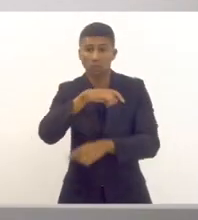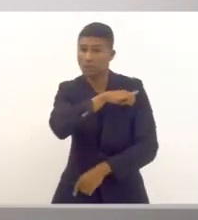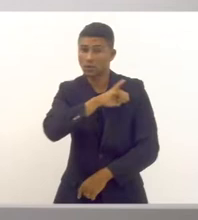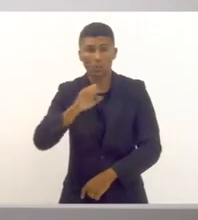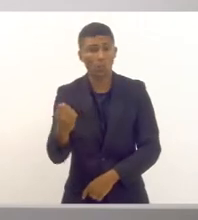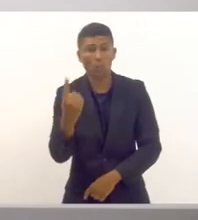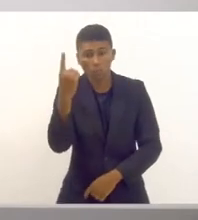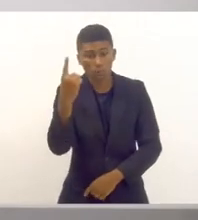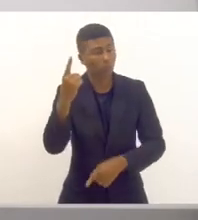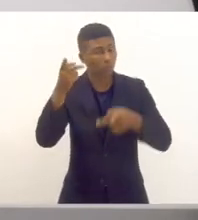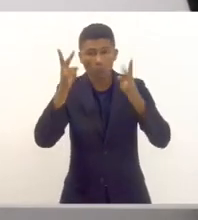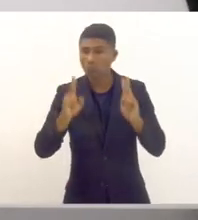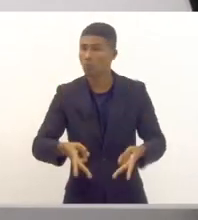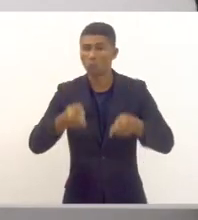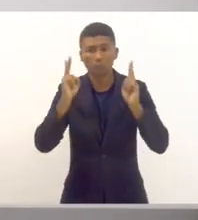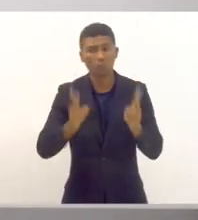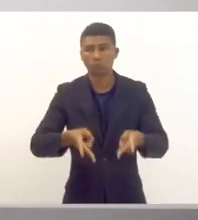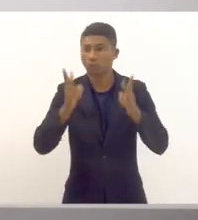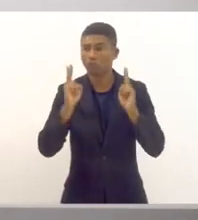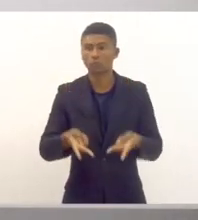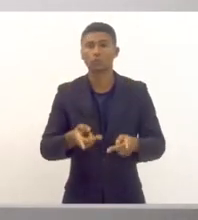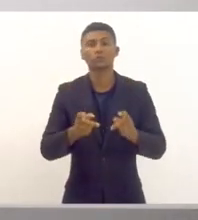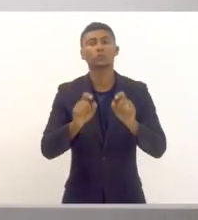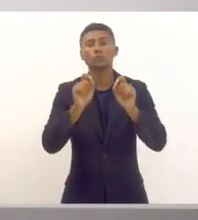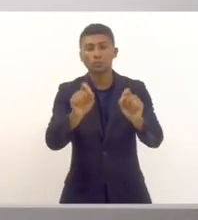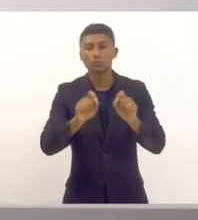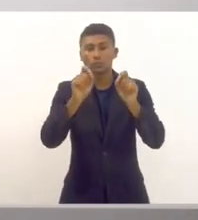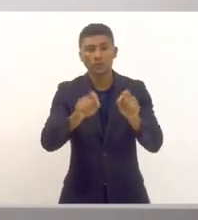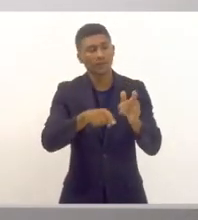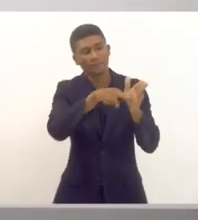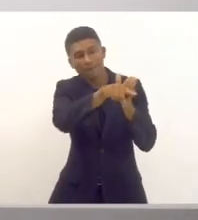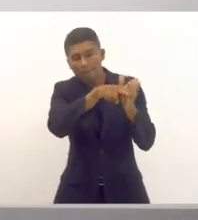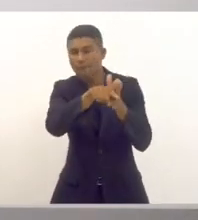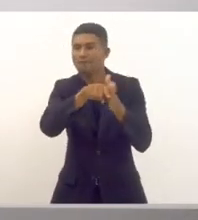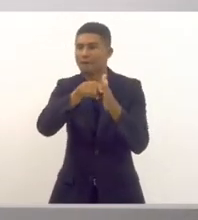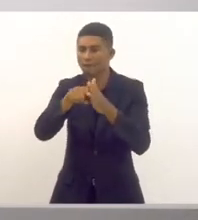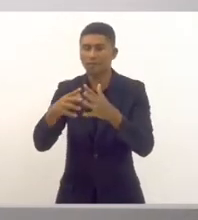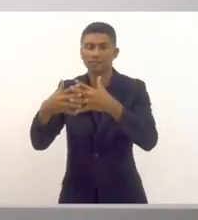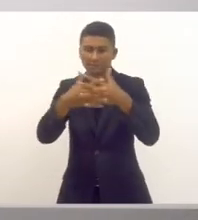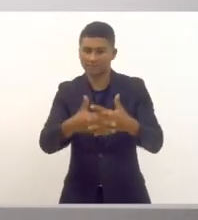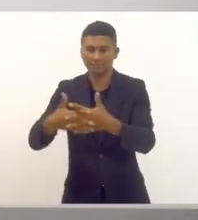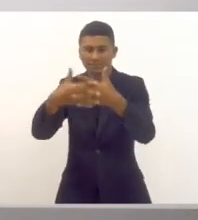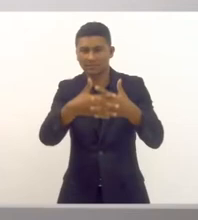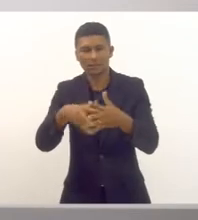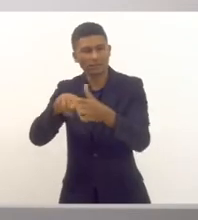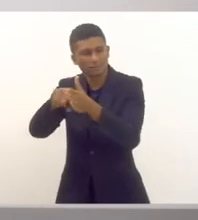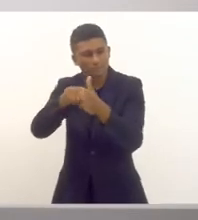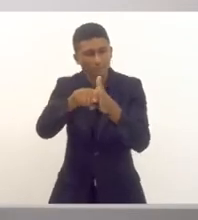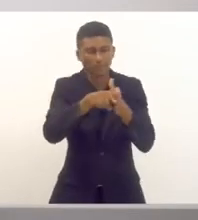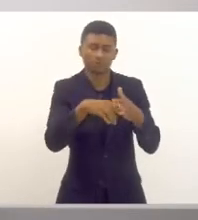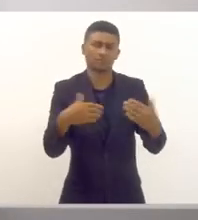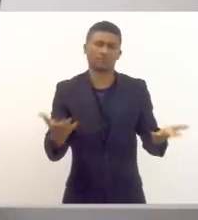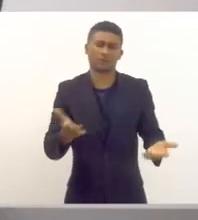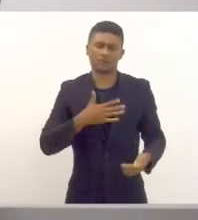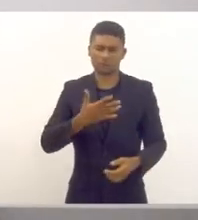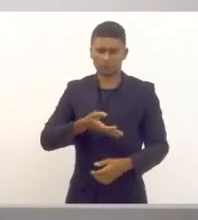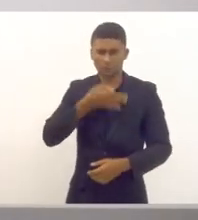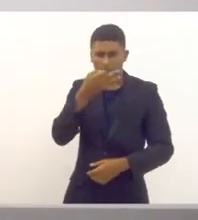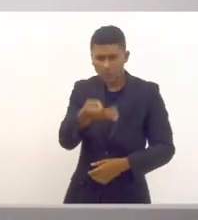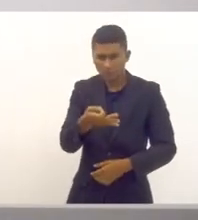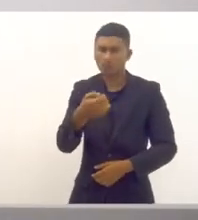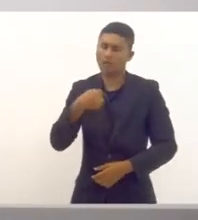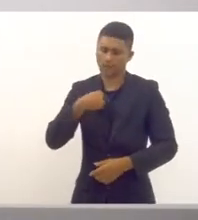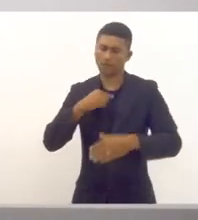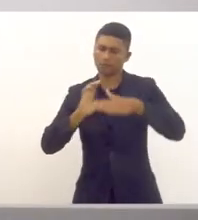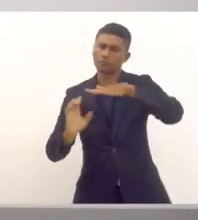insiste em continuar com essa vistoria, que, na minha opinião, como empresário e como